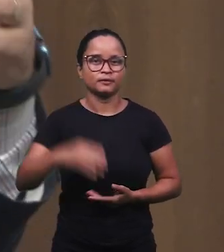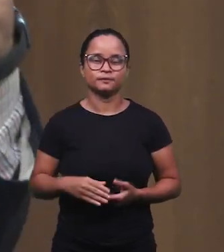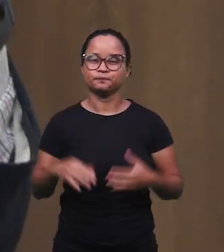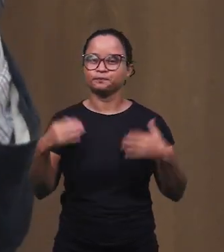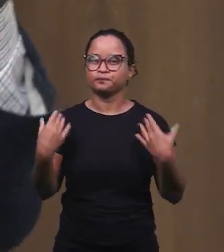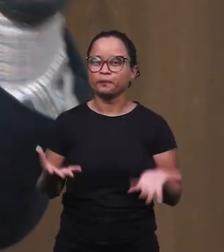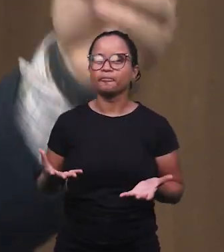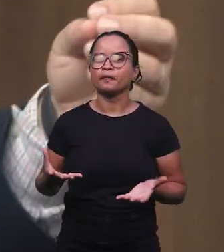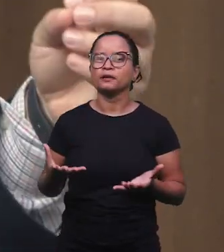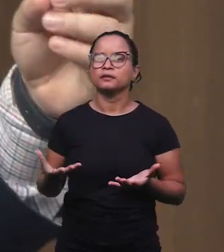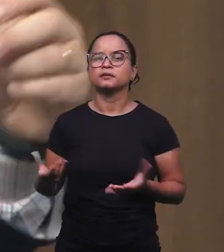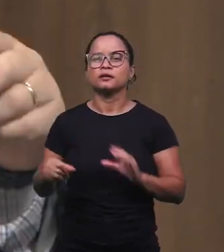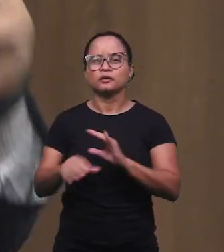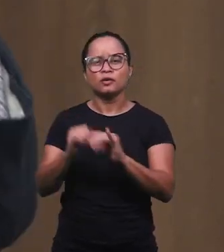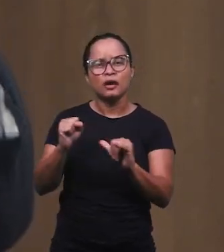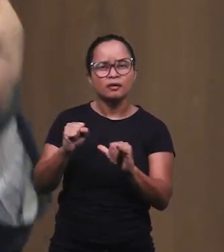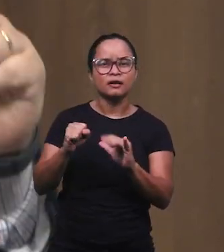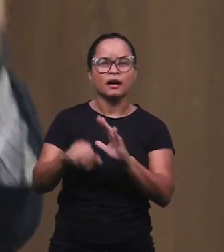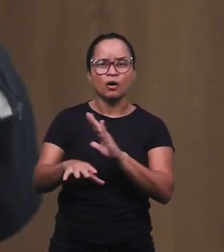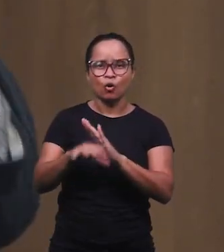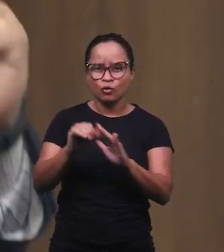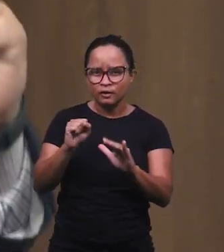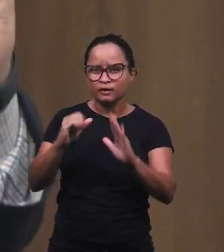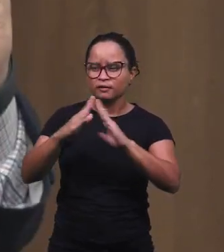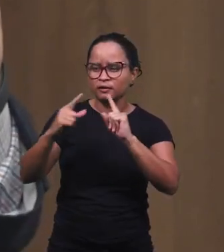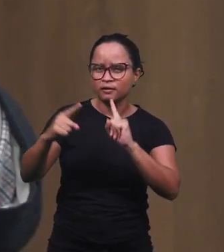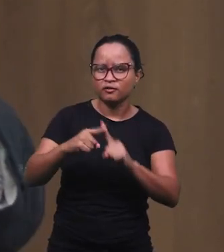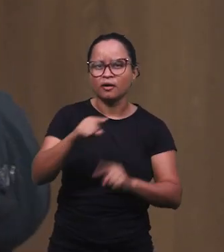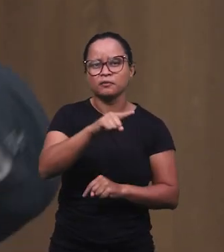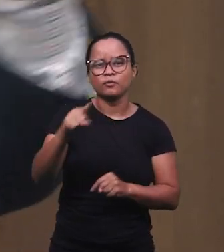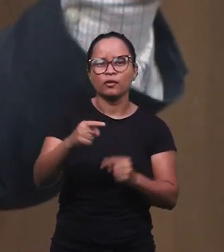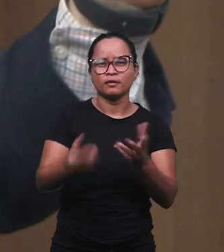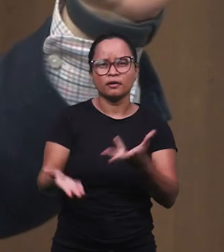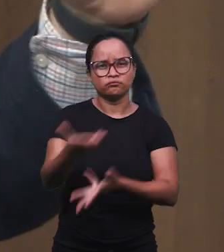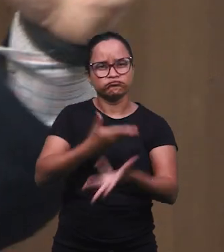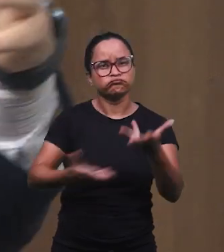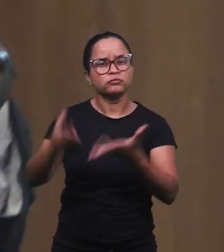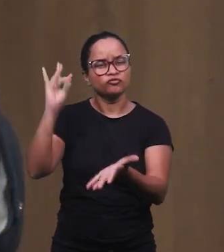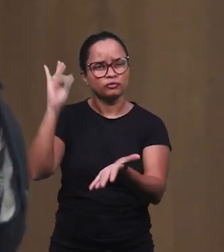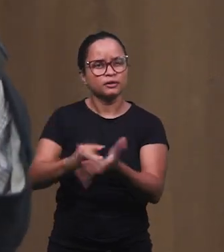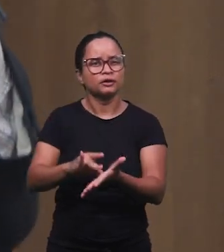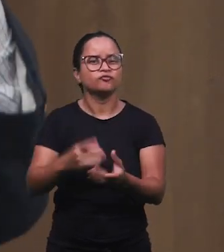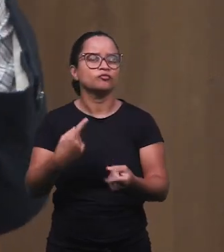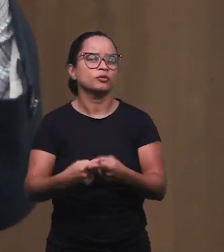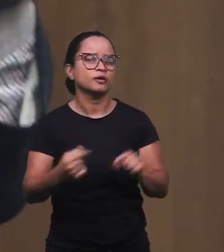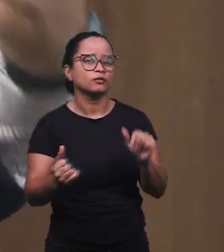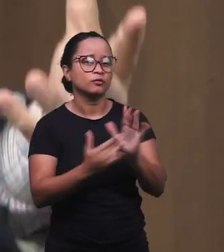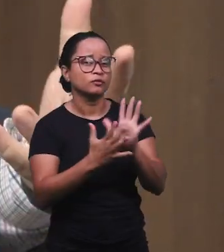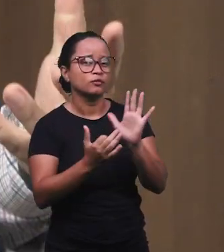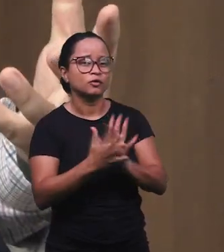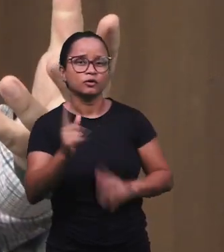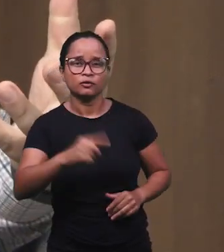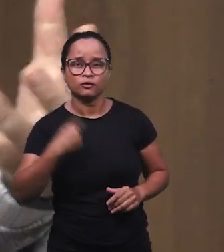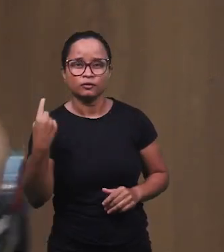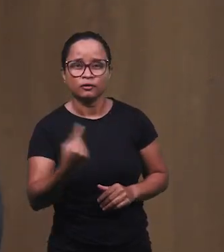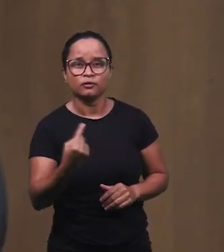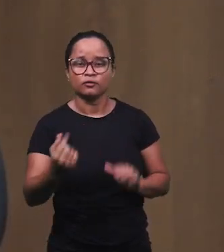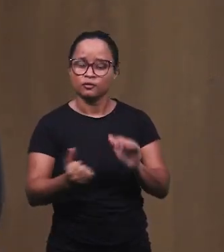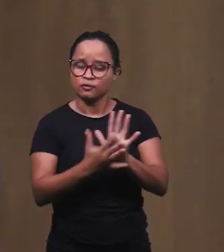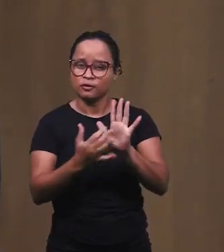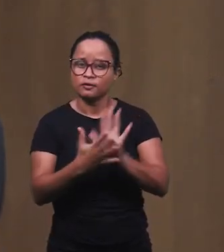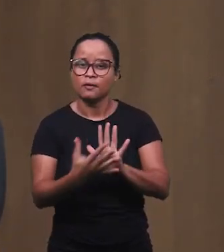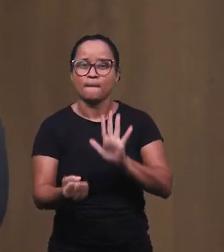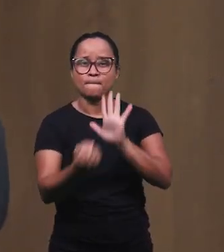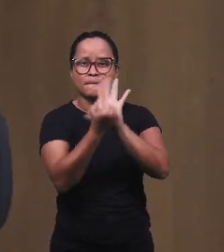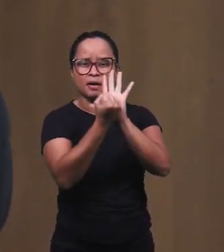canais da igreja e os conteúdos da igreja, eles são para você poder compartilhar mesmo, porque os nossos louvores são marca registrada, as